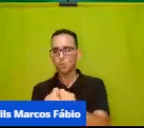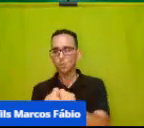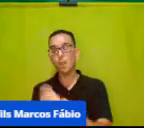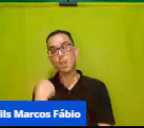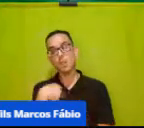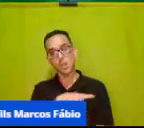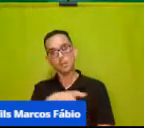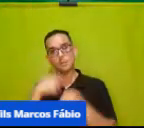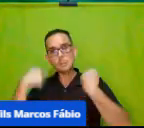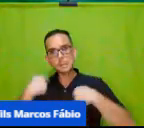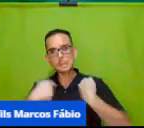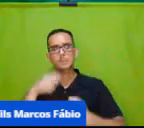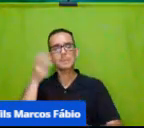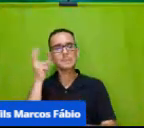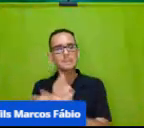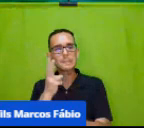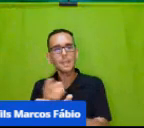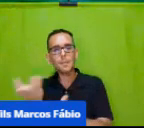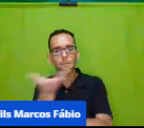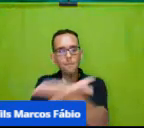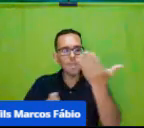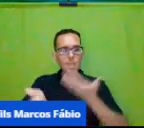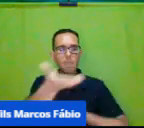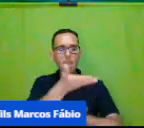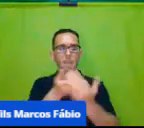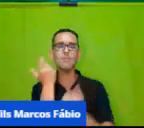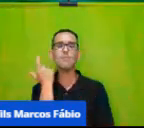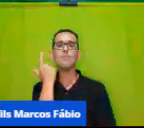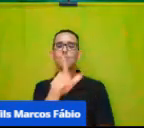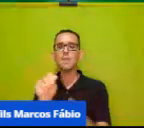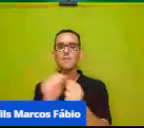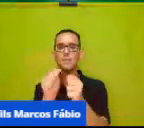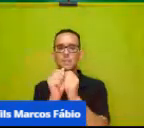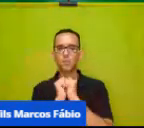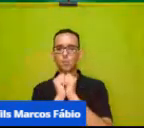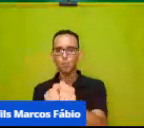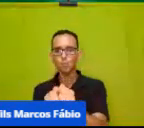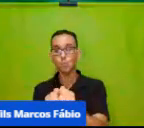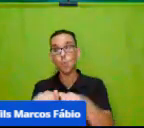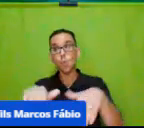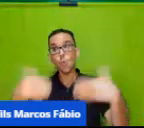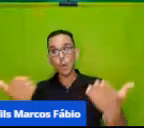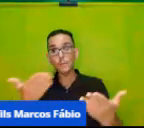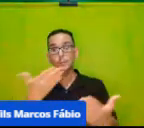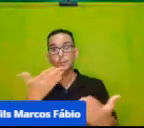vez mais ouvir vocês, e a gente consegue construir melhor quando a gente